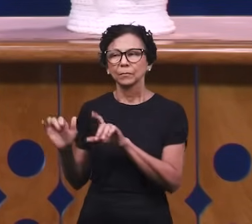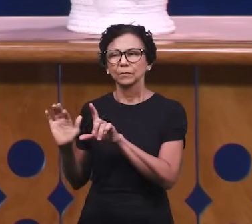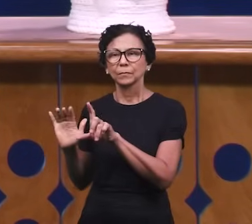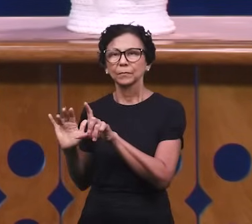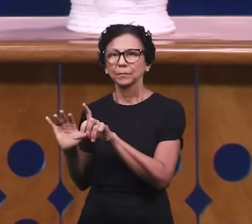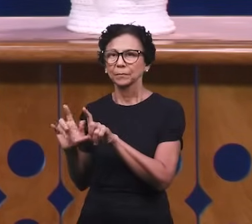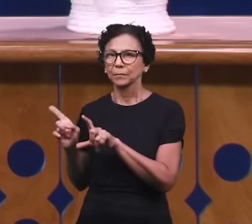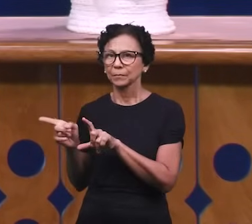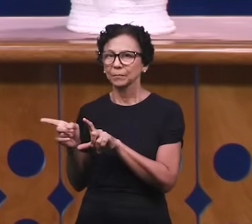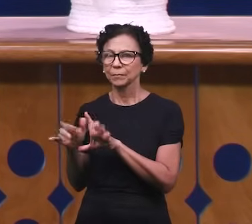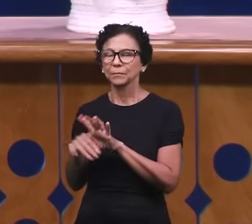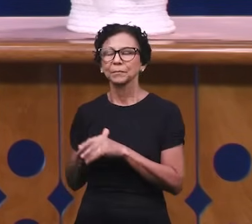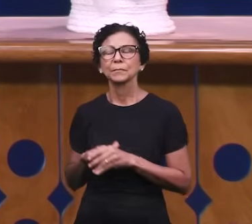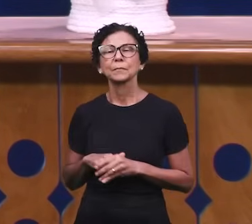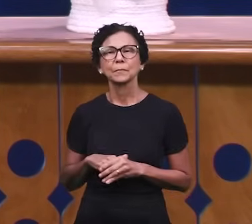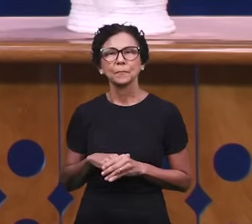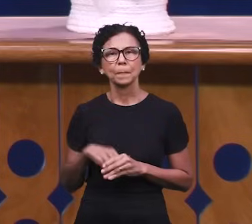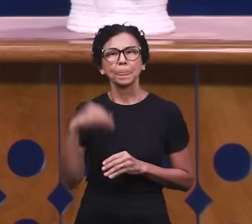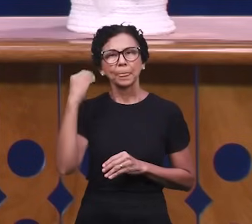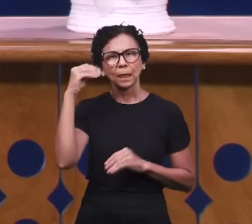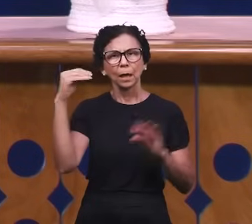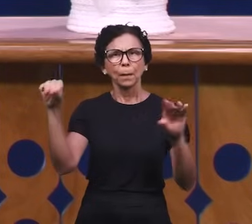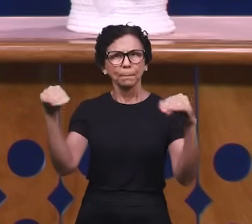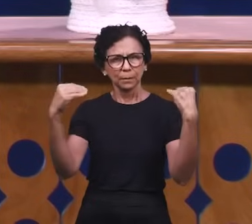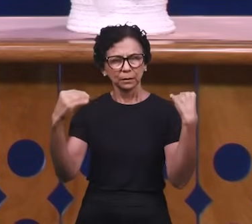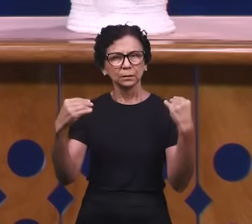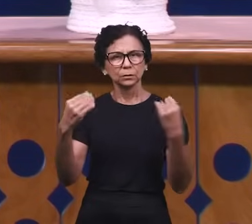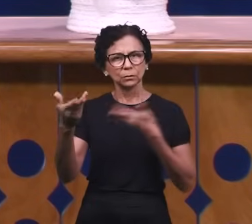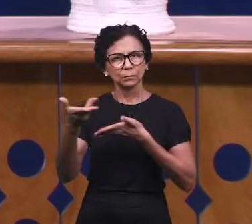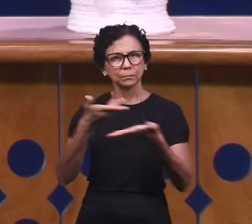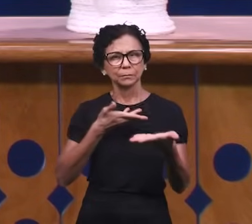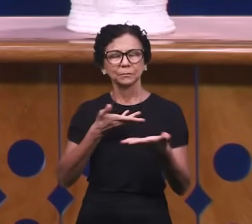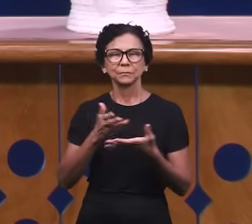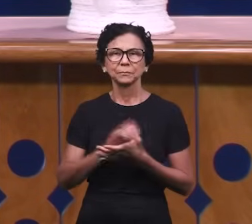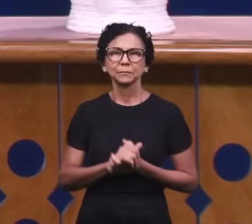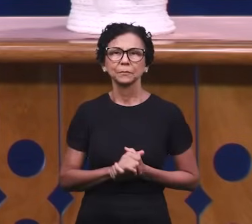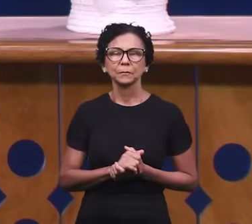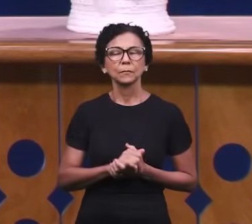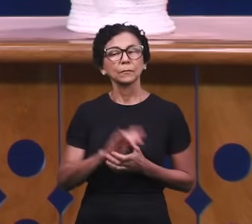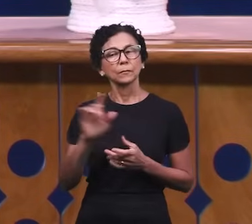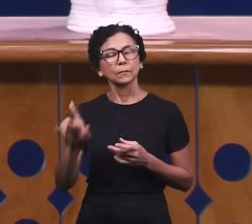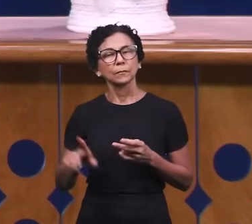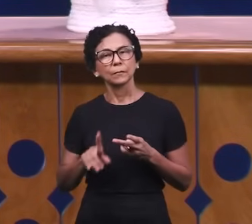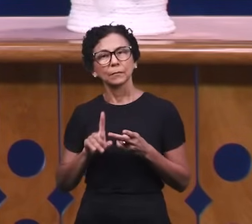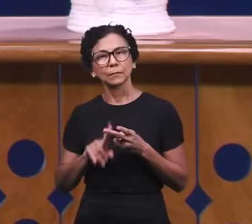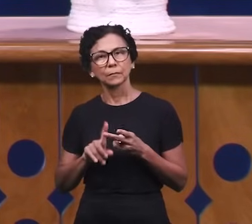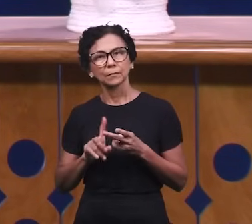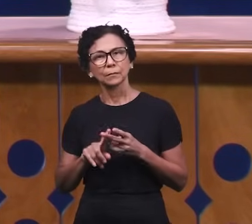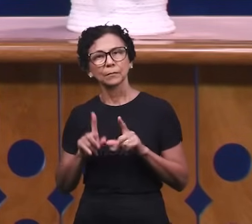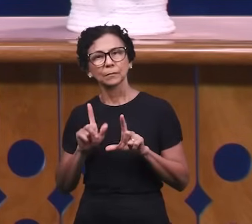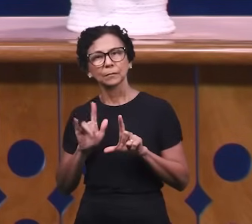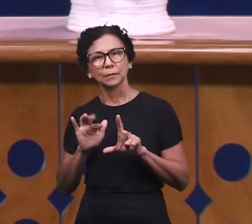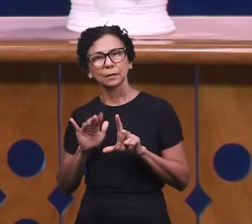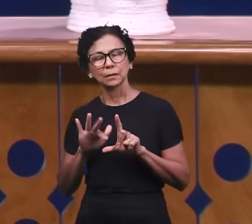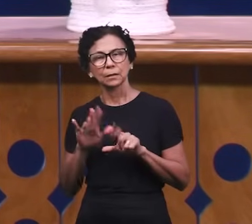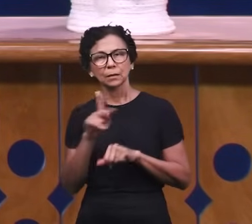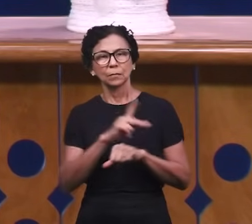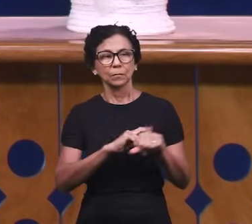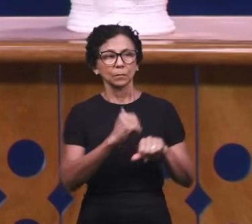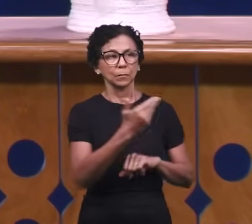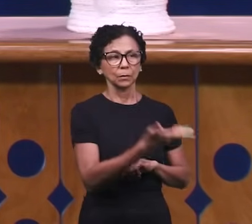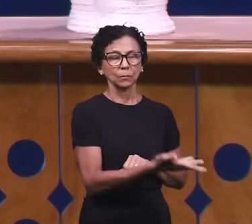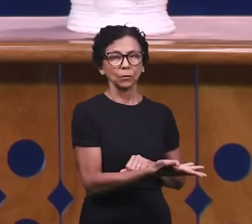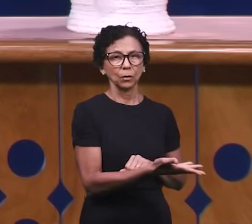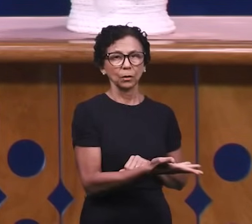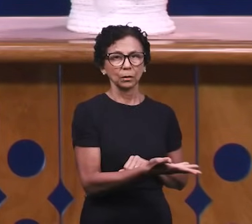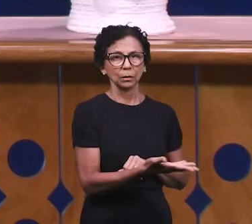diante de todos aí o QR code para que você transmita a sua experiência e compartilhe conosco. Da mesma forma, os nossos irmãos